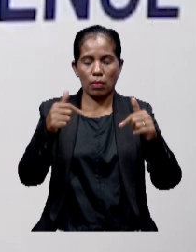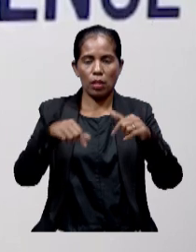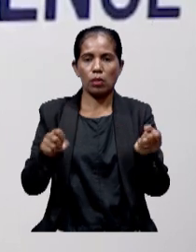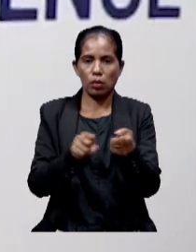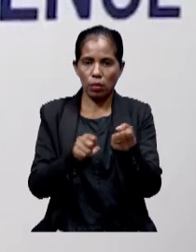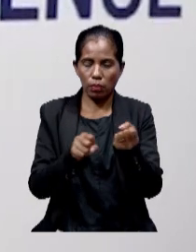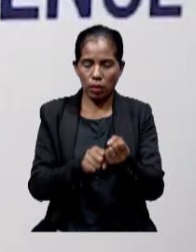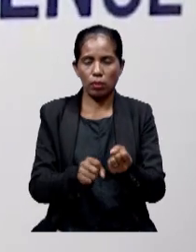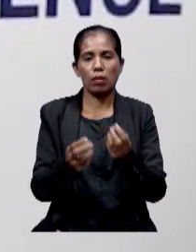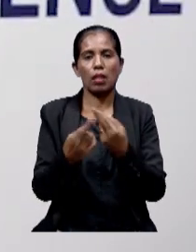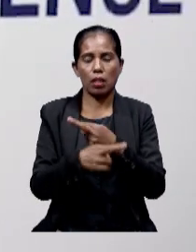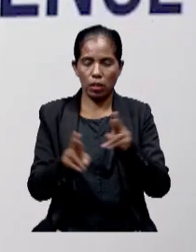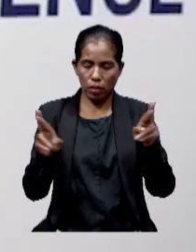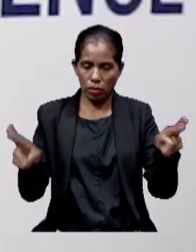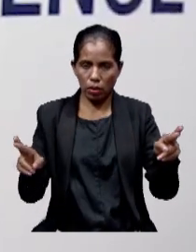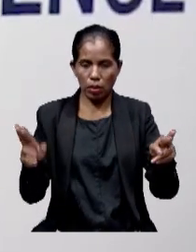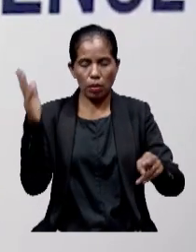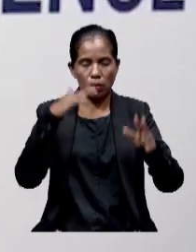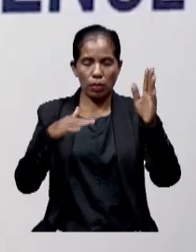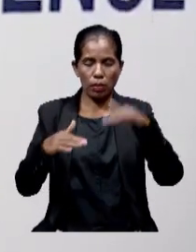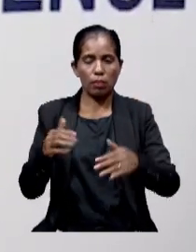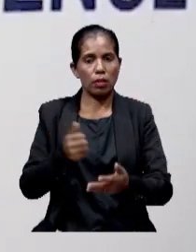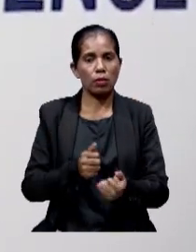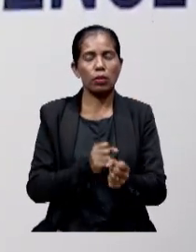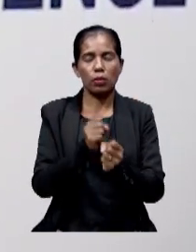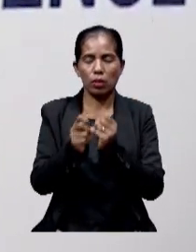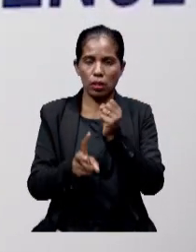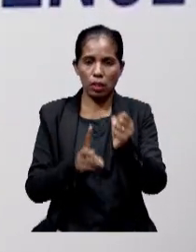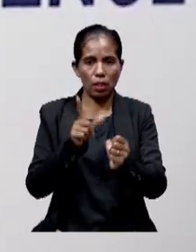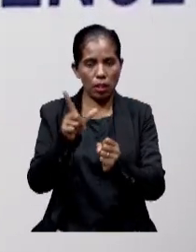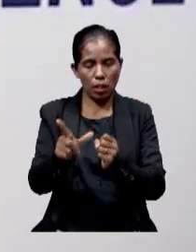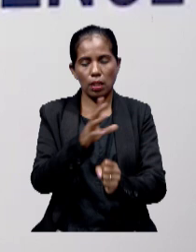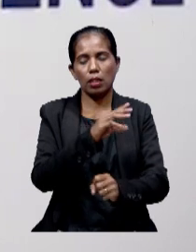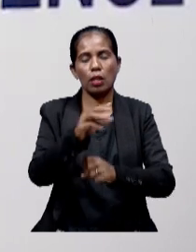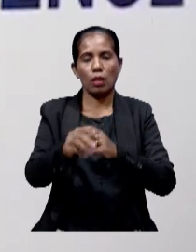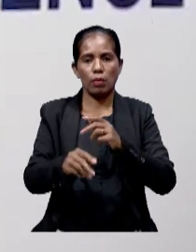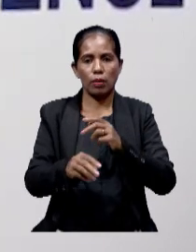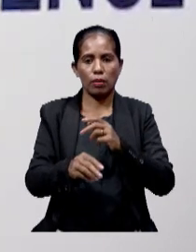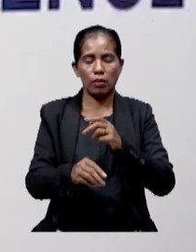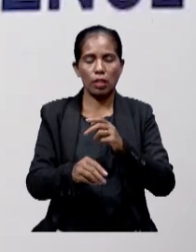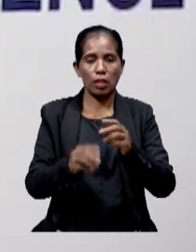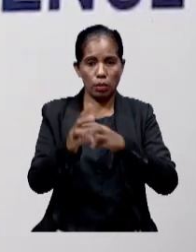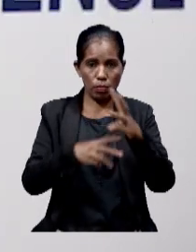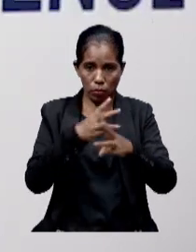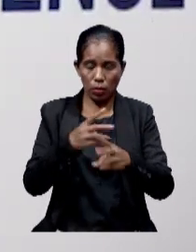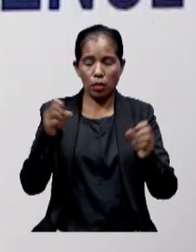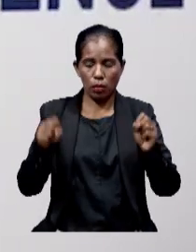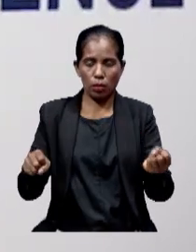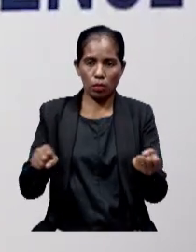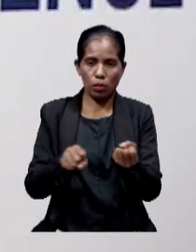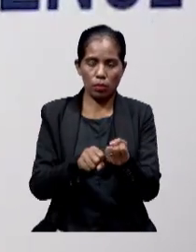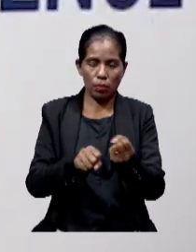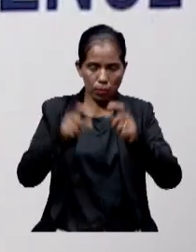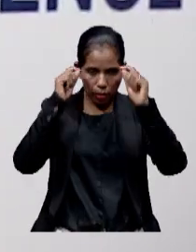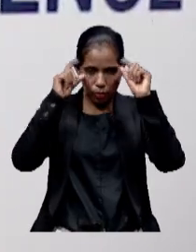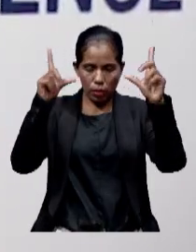tu resolver assuntos oceânicos e o mundo toma, que é melhor para contribuir para Timor-Leste.